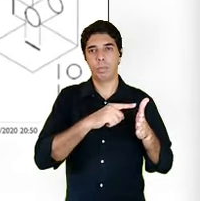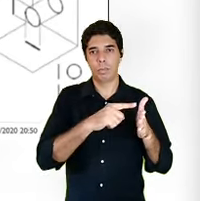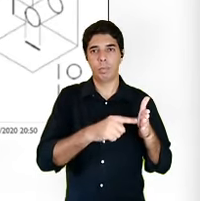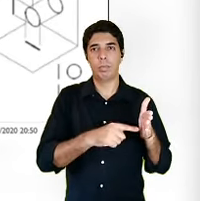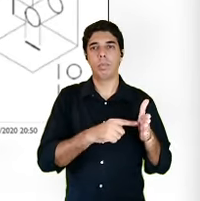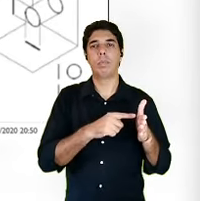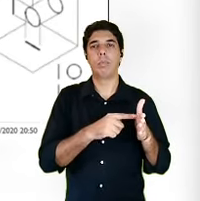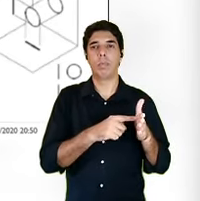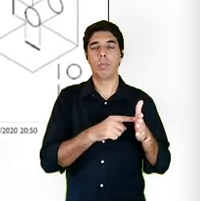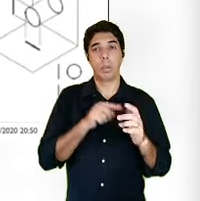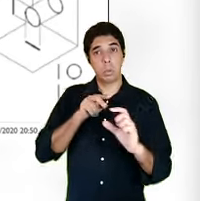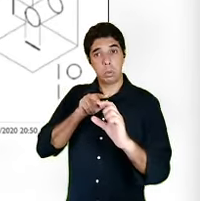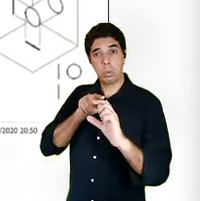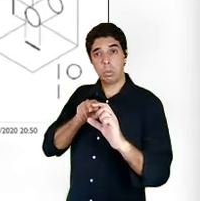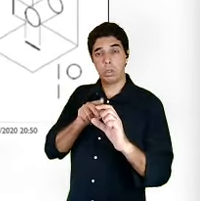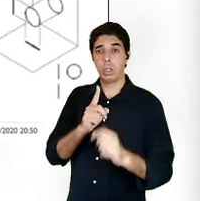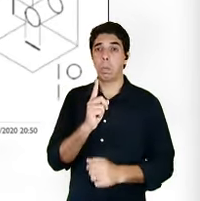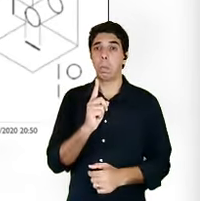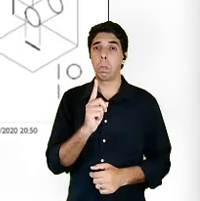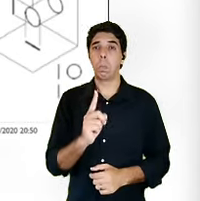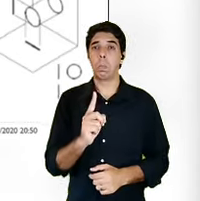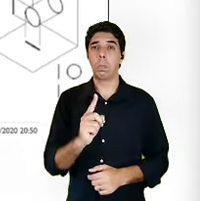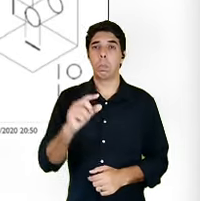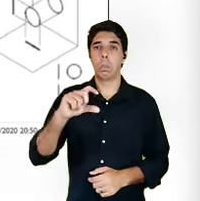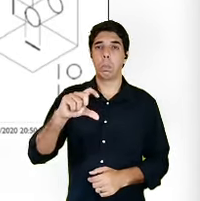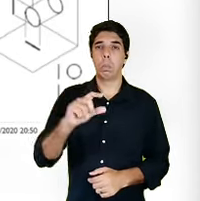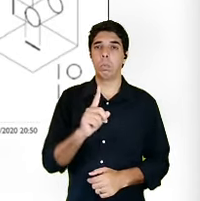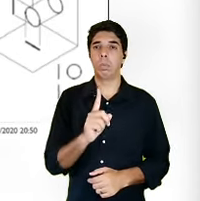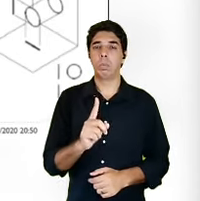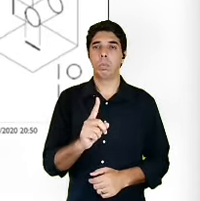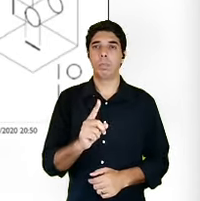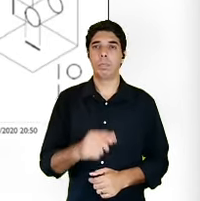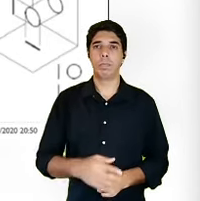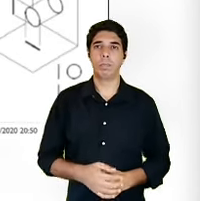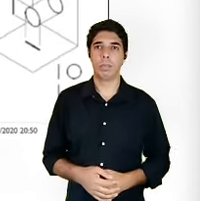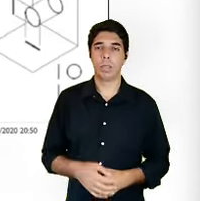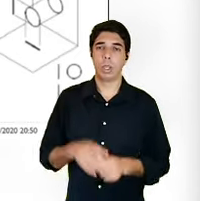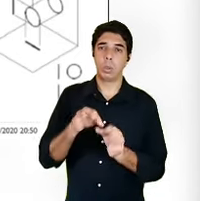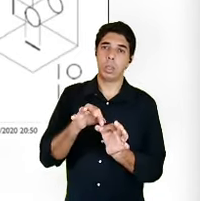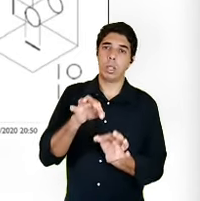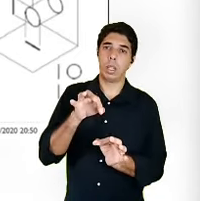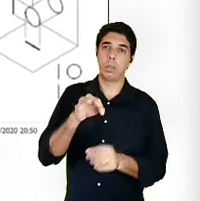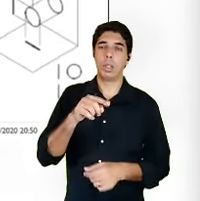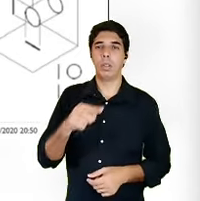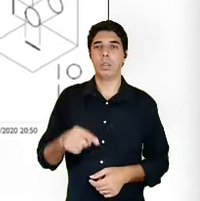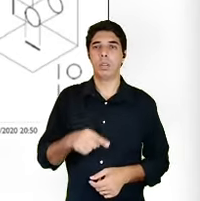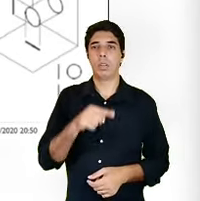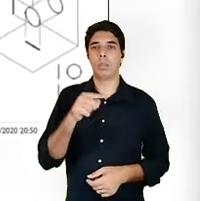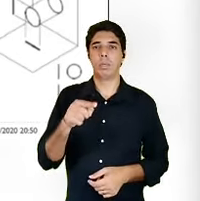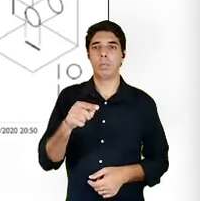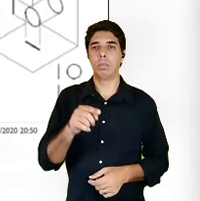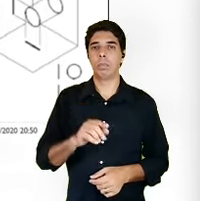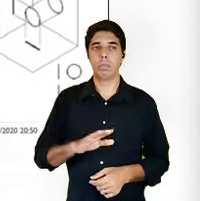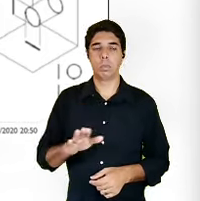projeção seria um segmento de reta que tem um comprimento igual ao diâmetro da circunferência. Aqui eu representei